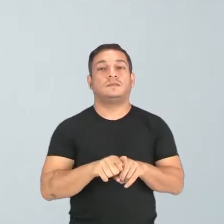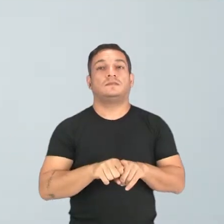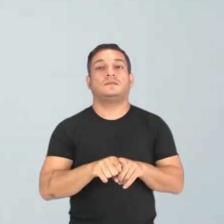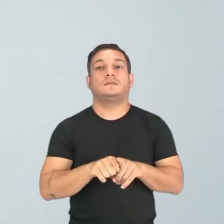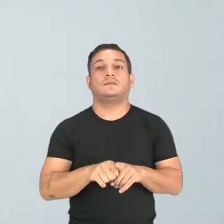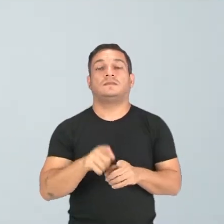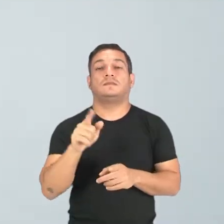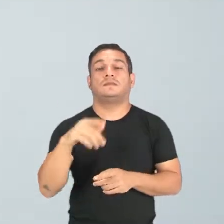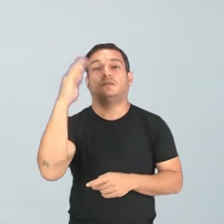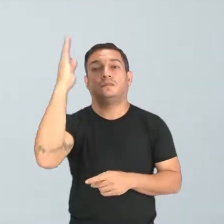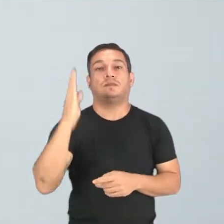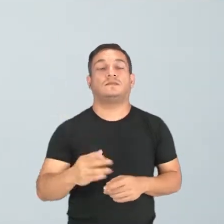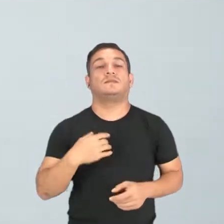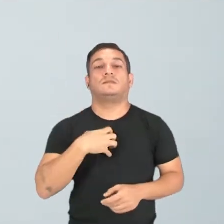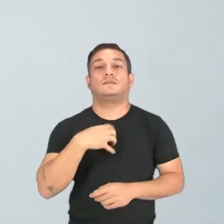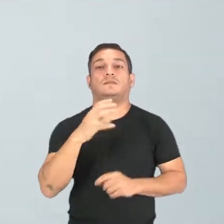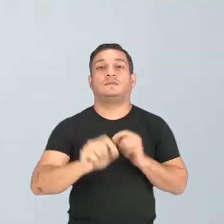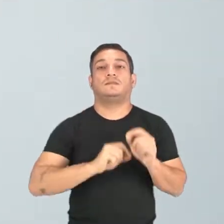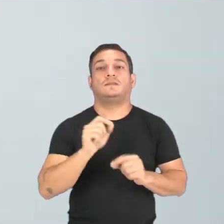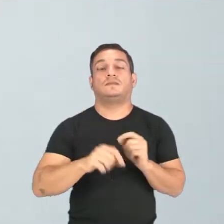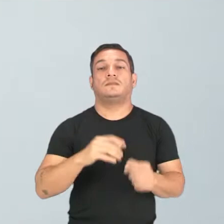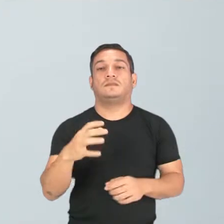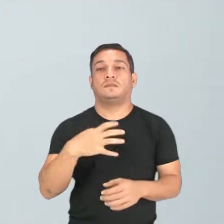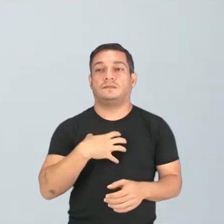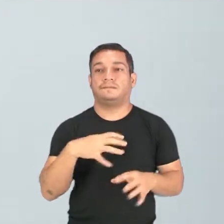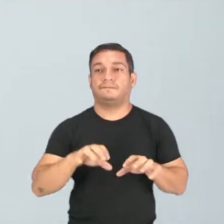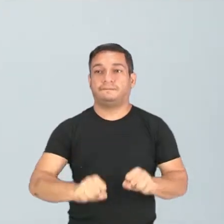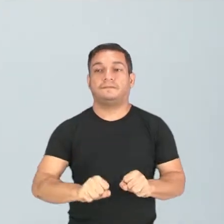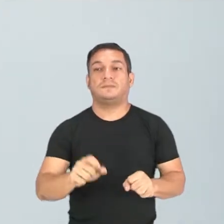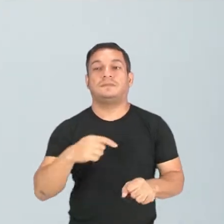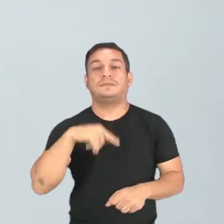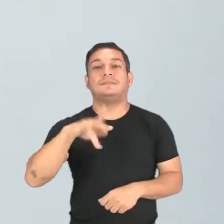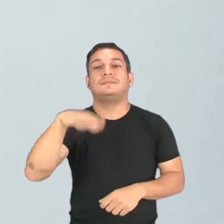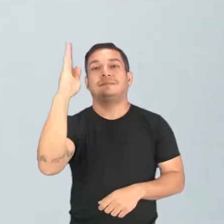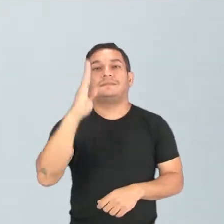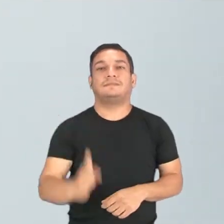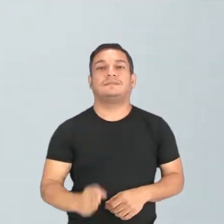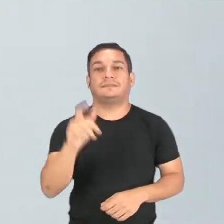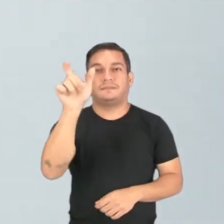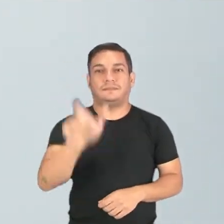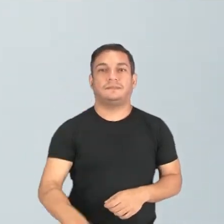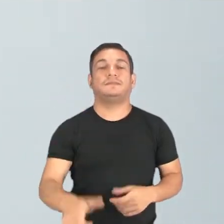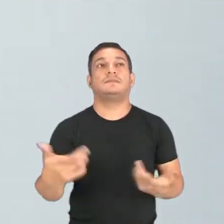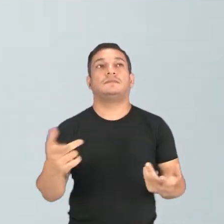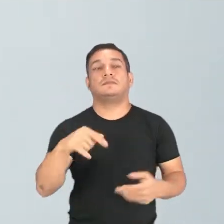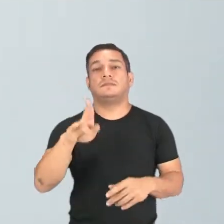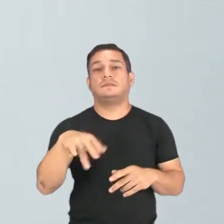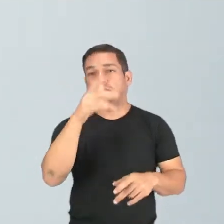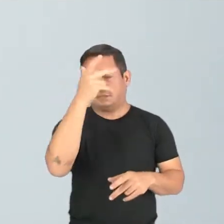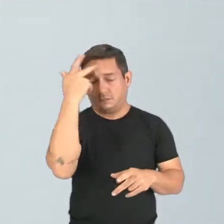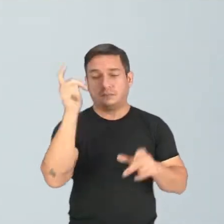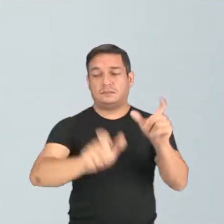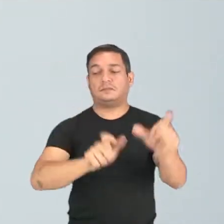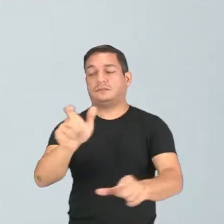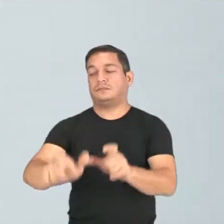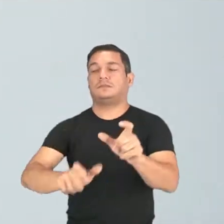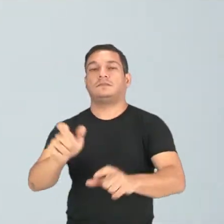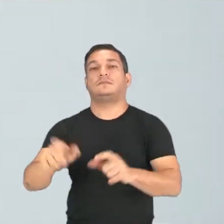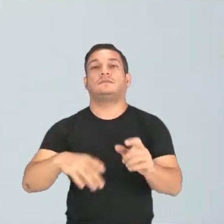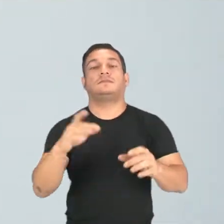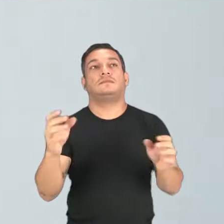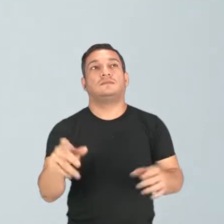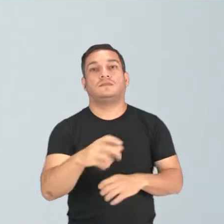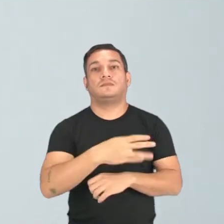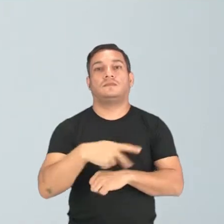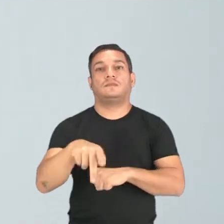de o brasileiro se sentir pertencente, né, quem é o brasileiro? Né, quem são as pessoas que compõem esse